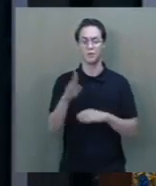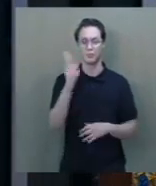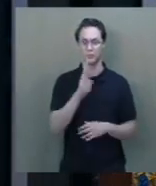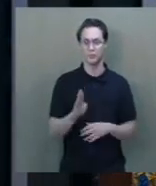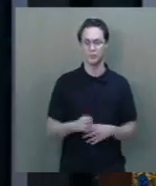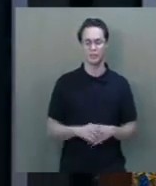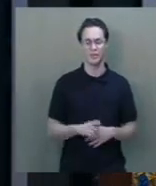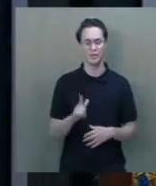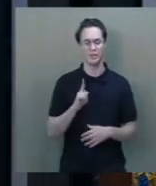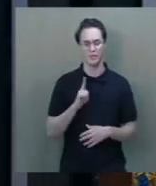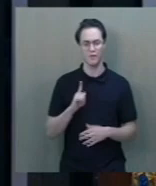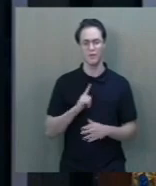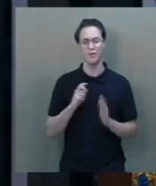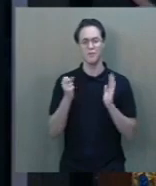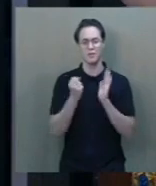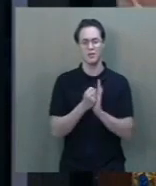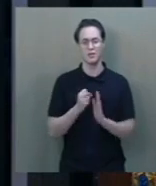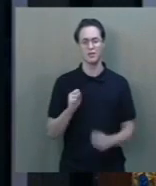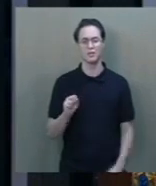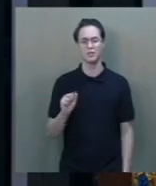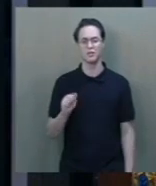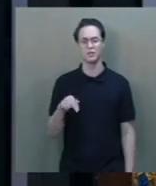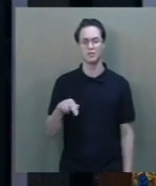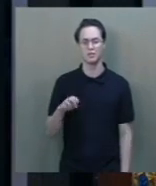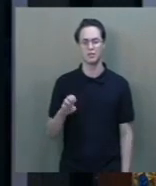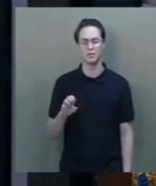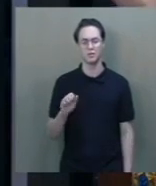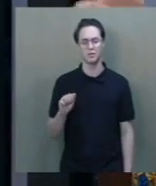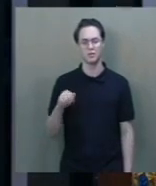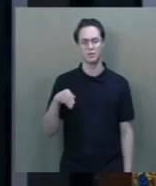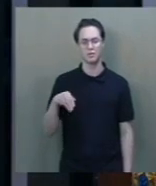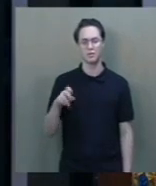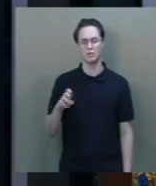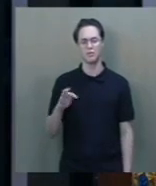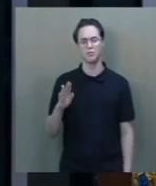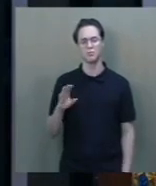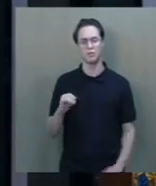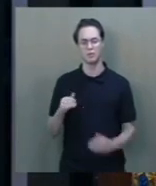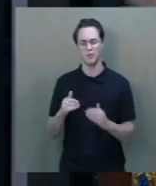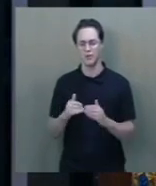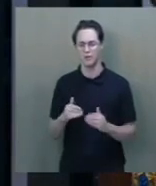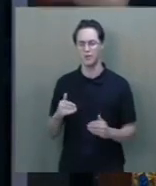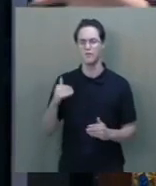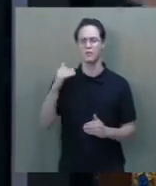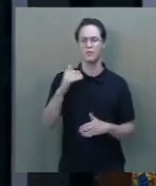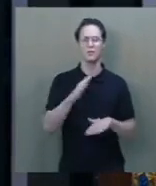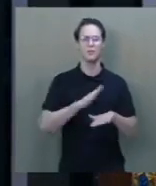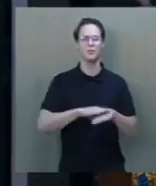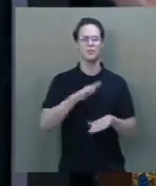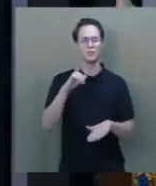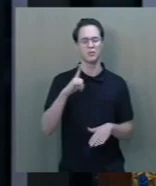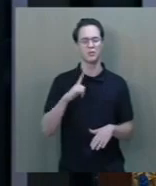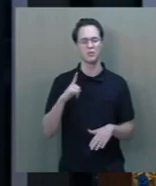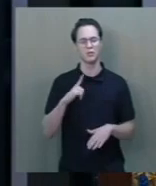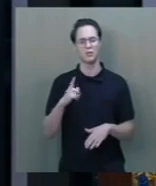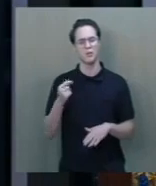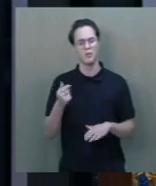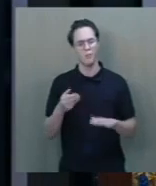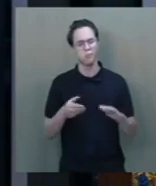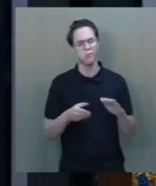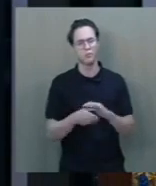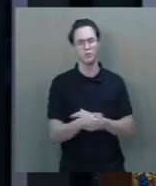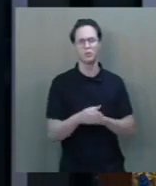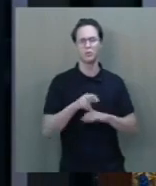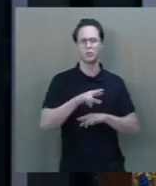saneamento, que nós já estamos vendo estados no Brasil avançando cada dia mais em financiamentos e investidores de